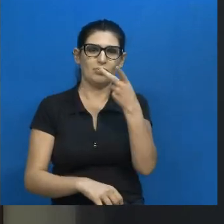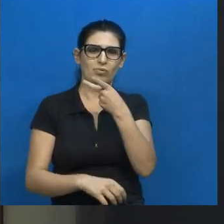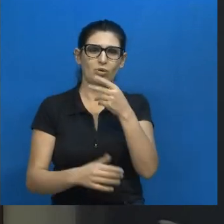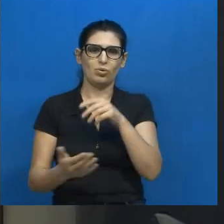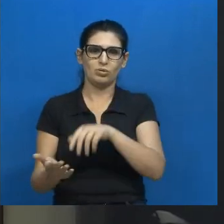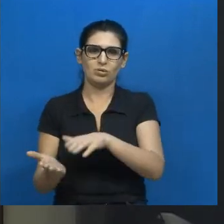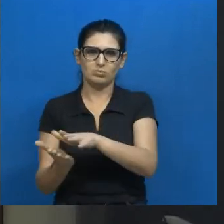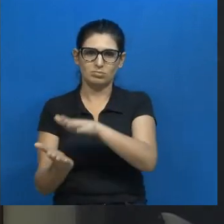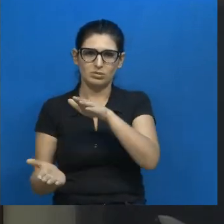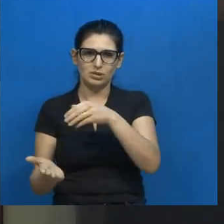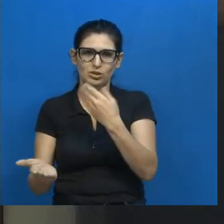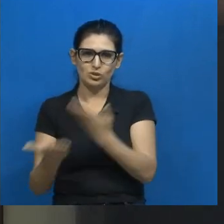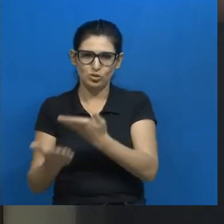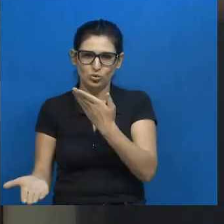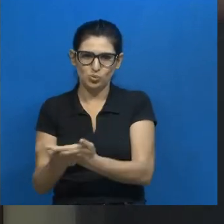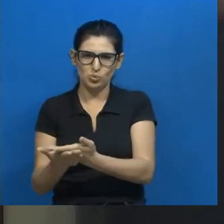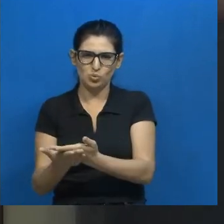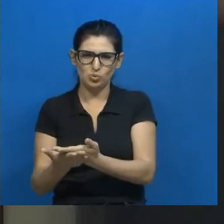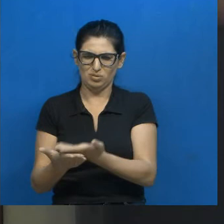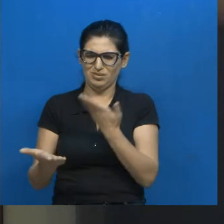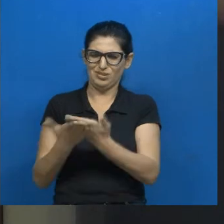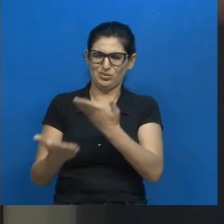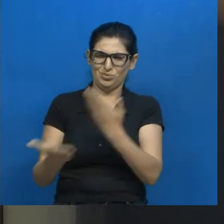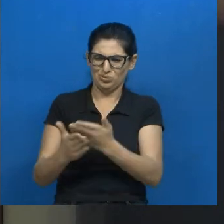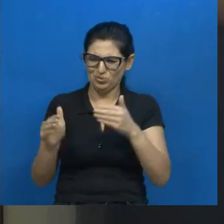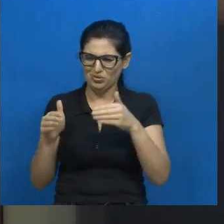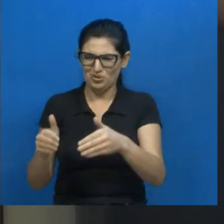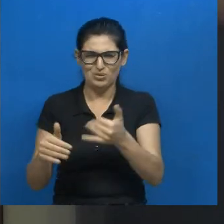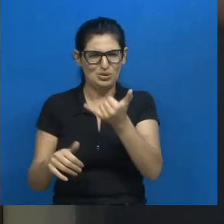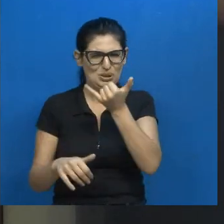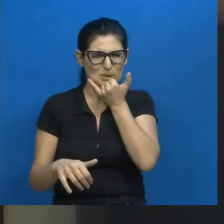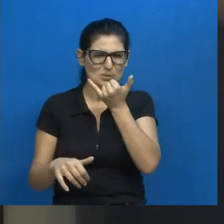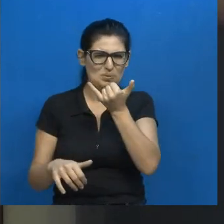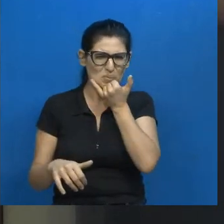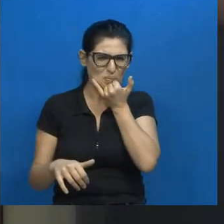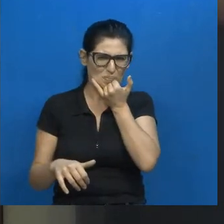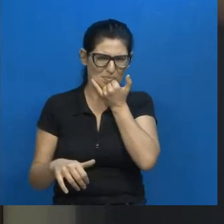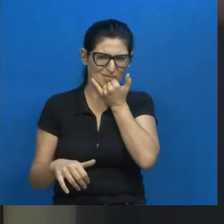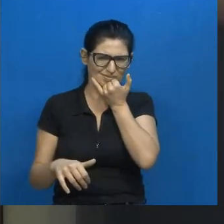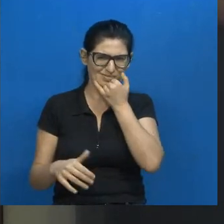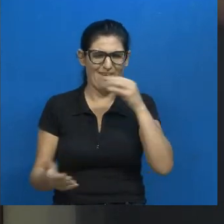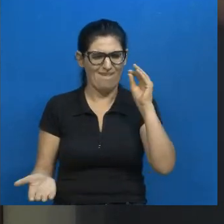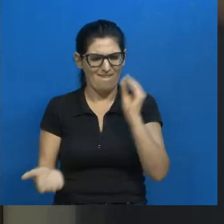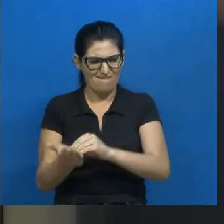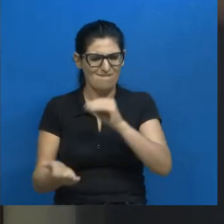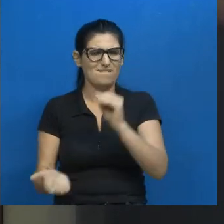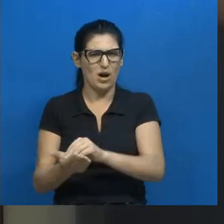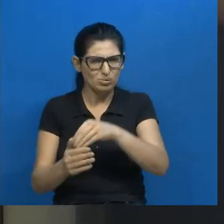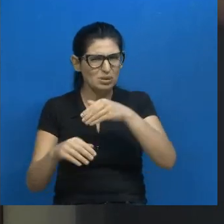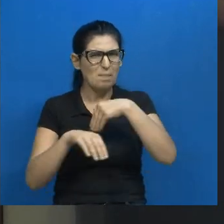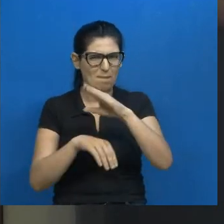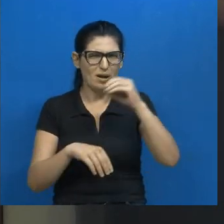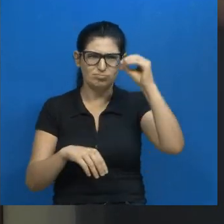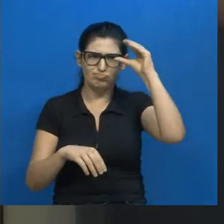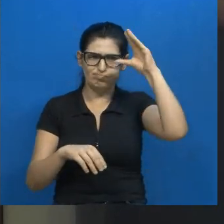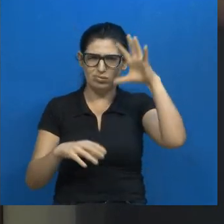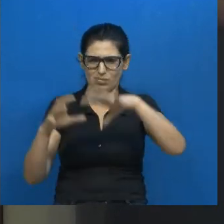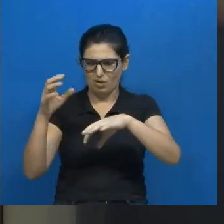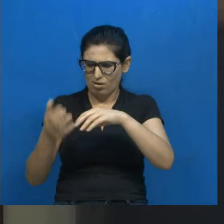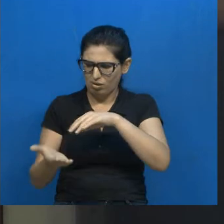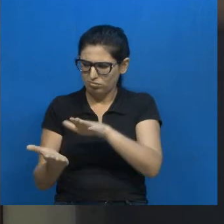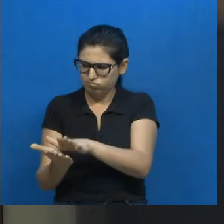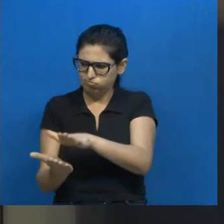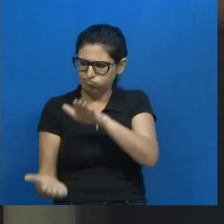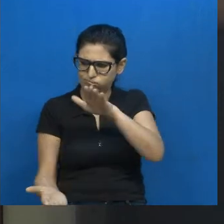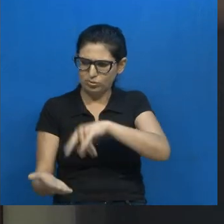Me desculpe, mas esse estudo, para mim, está totalmente incompleto. Para começo de conversa, o ônibus não passa no